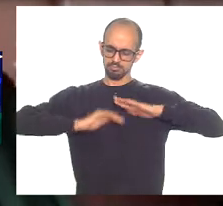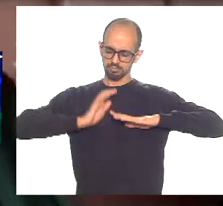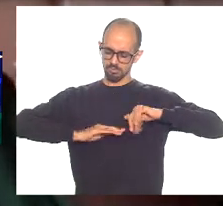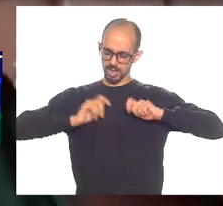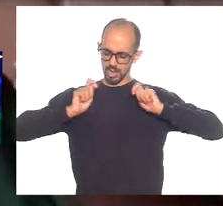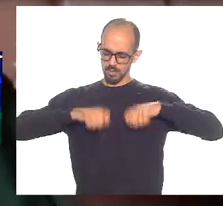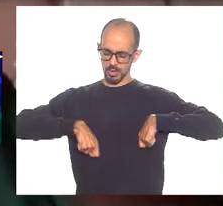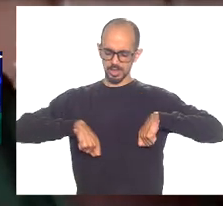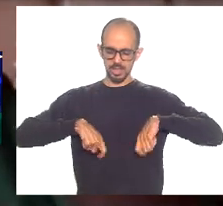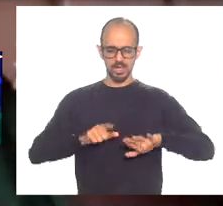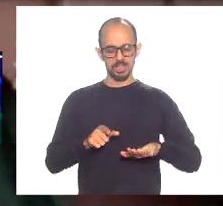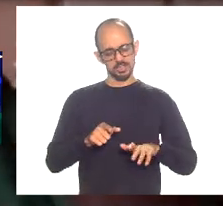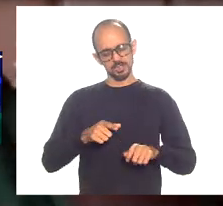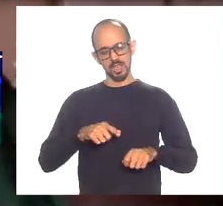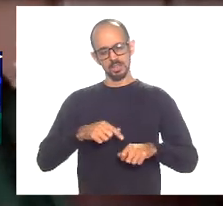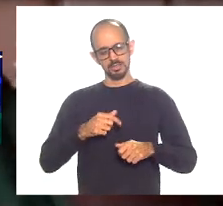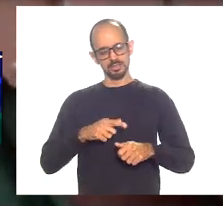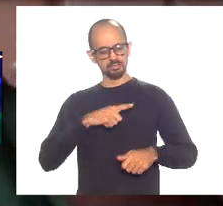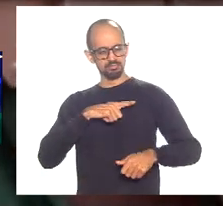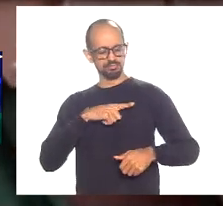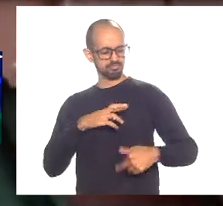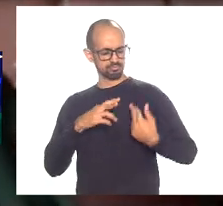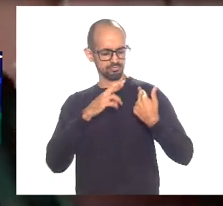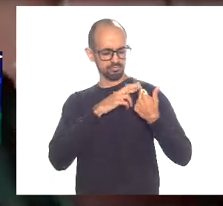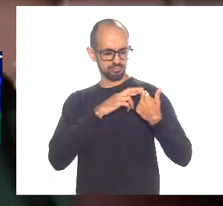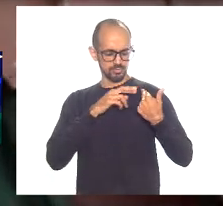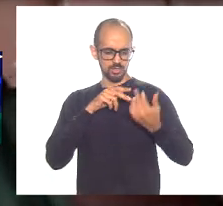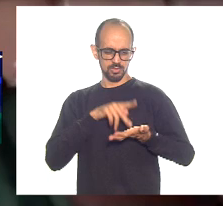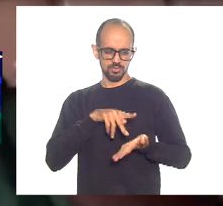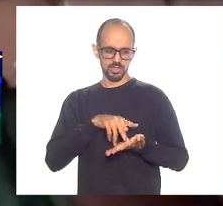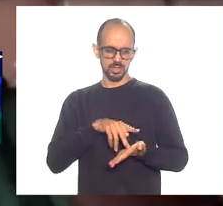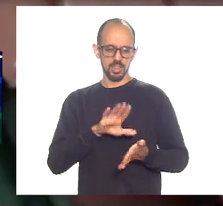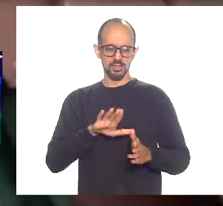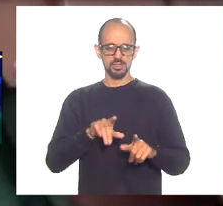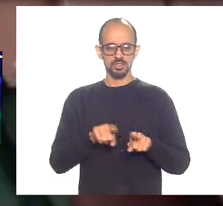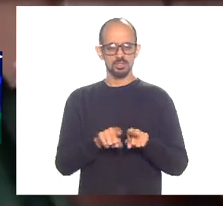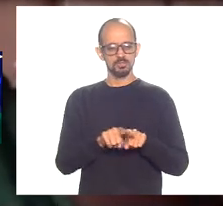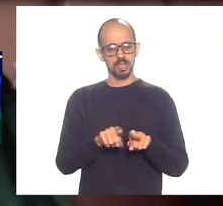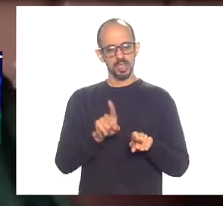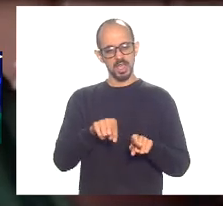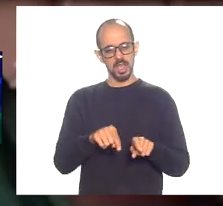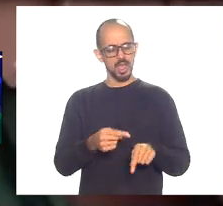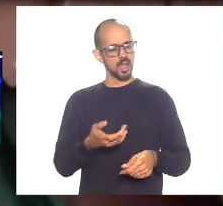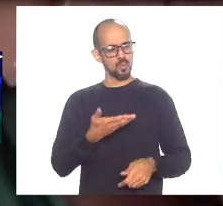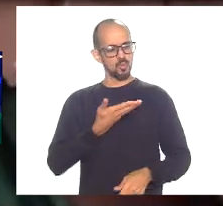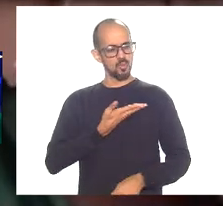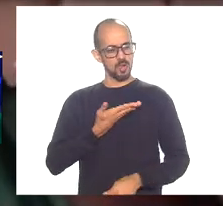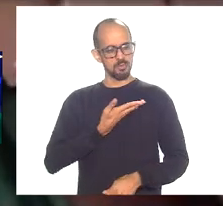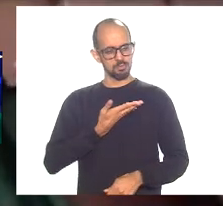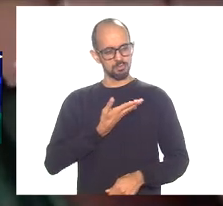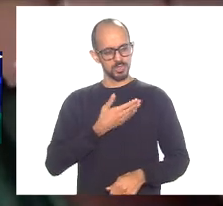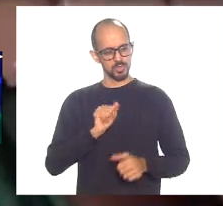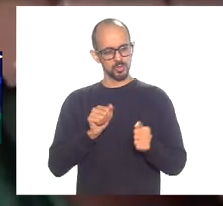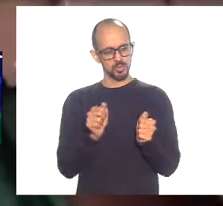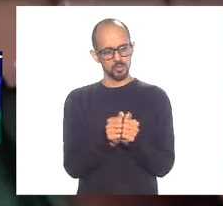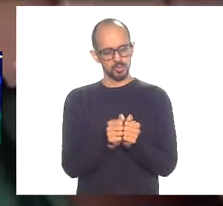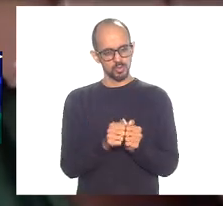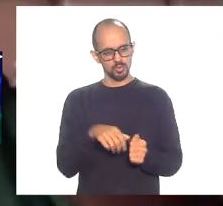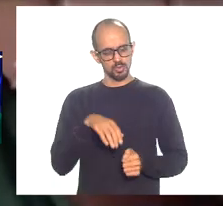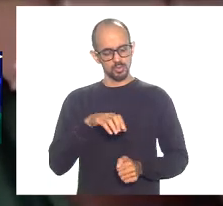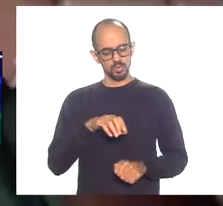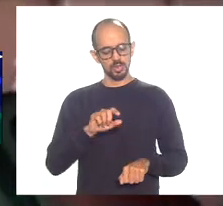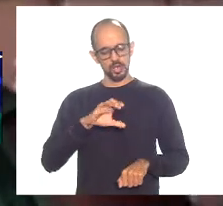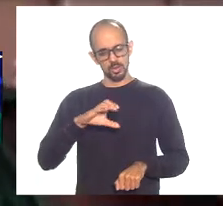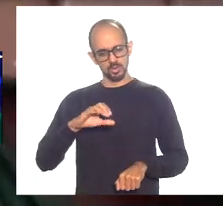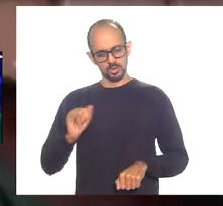muito comprometido e já considera um amigo na construção muito